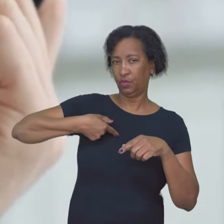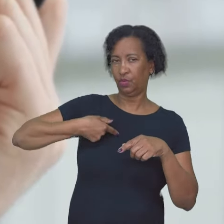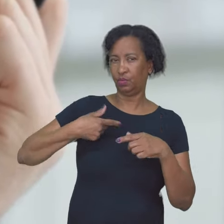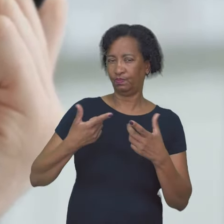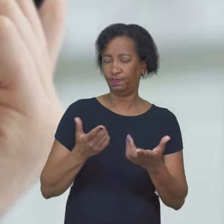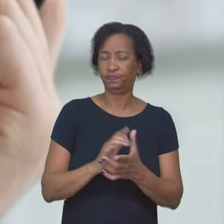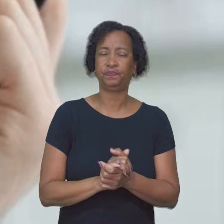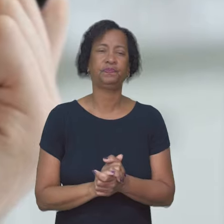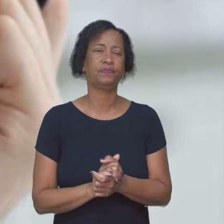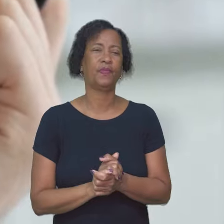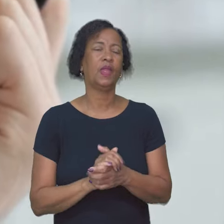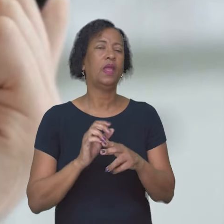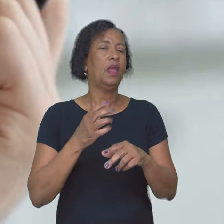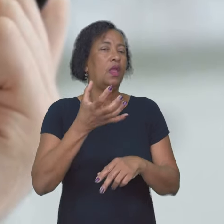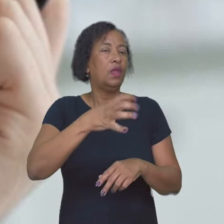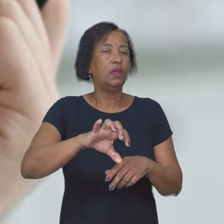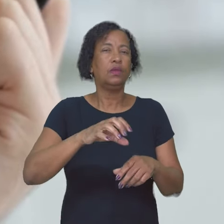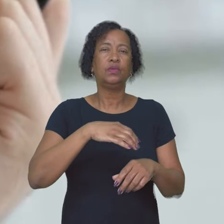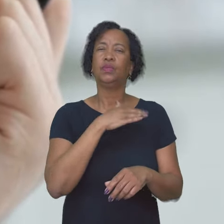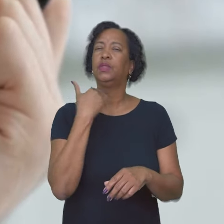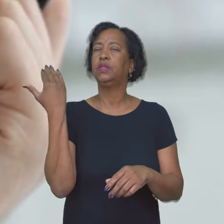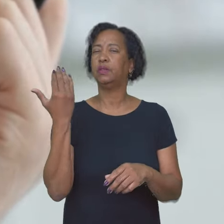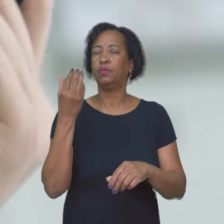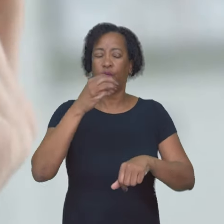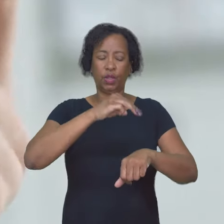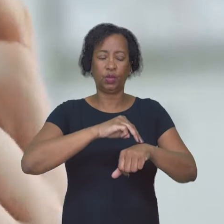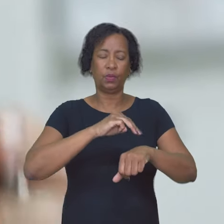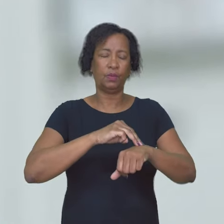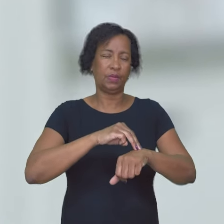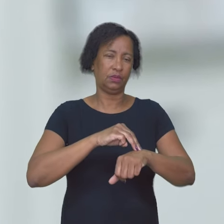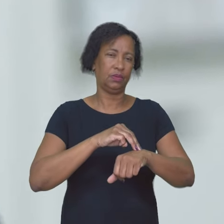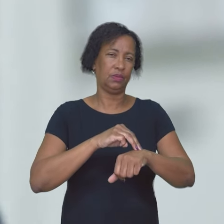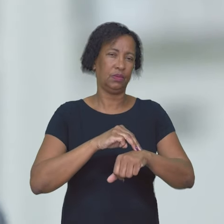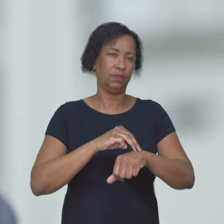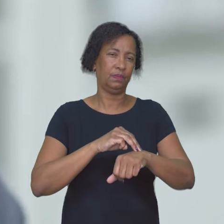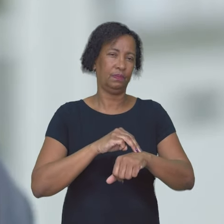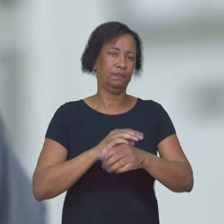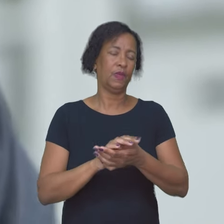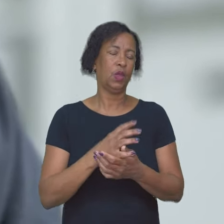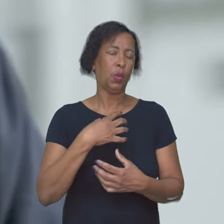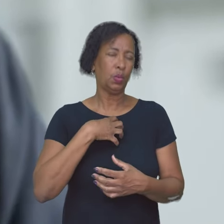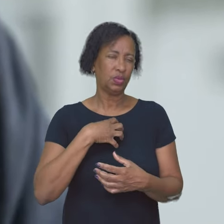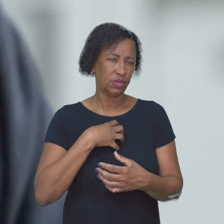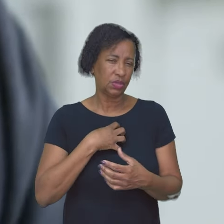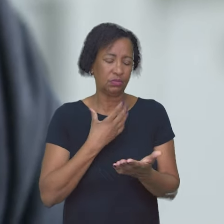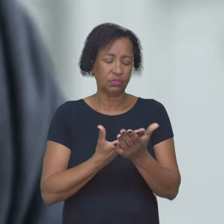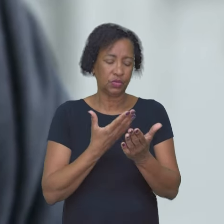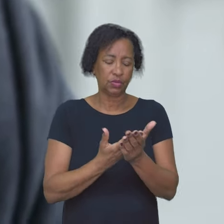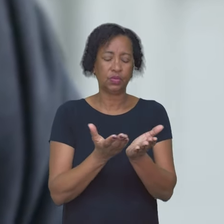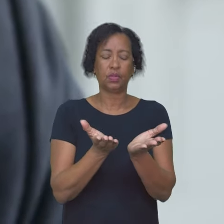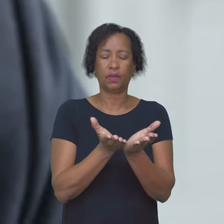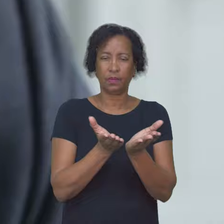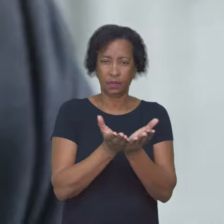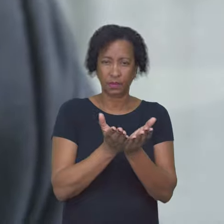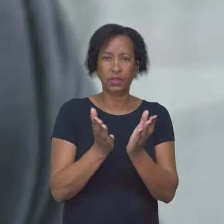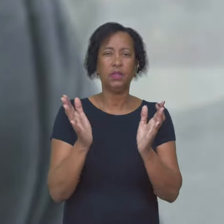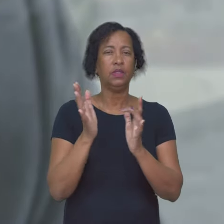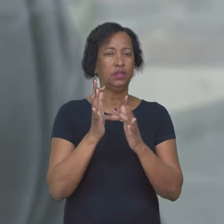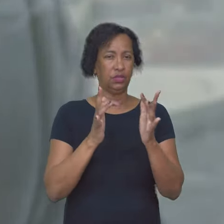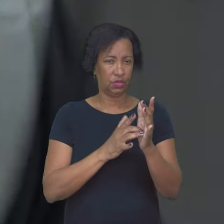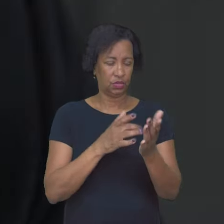obra por isso eu não queria morrer naquele momento uma boa maneira de estudar a vida de Jesus nos